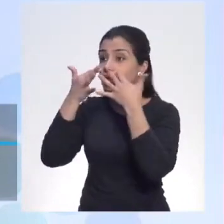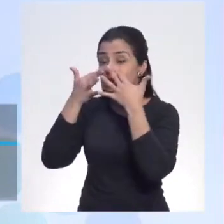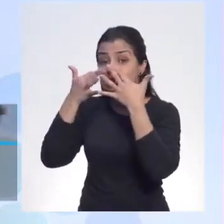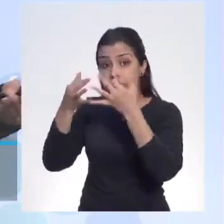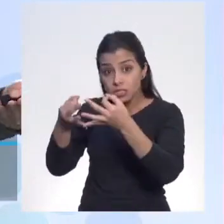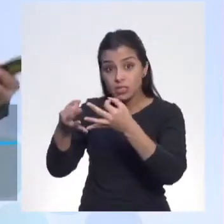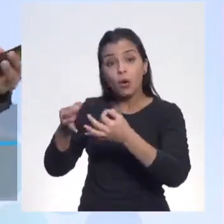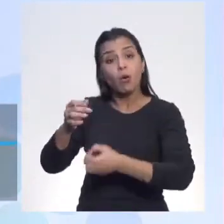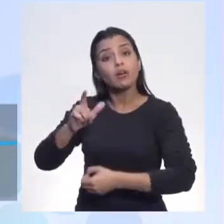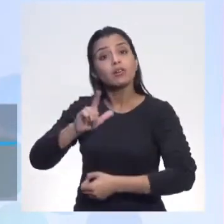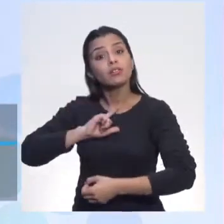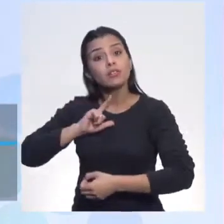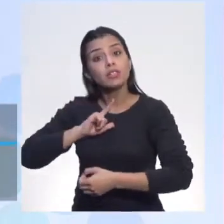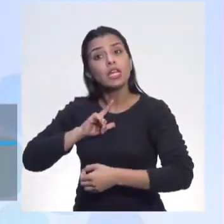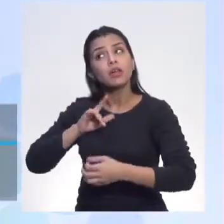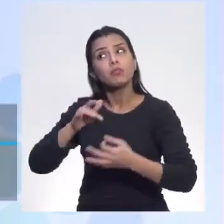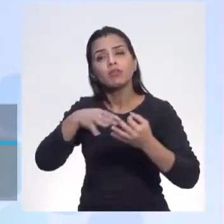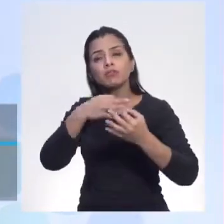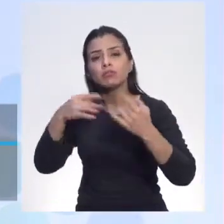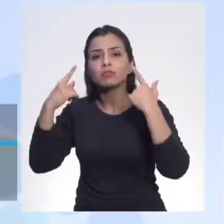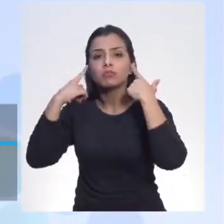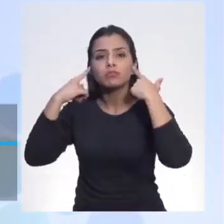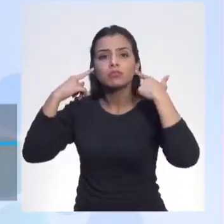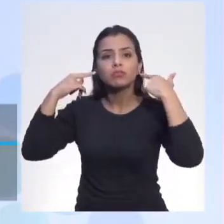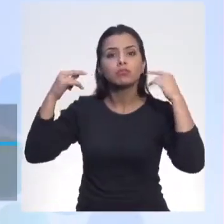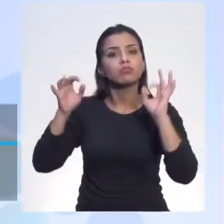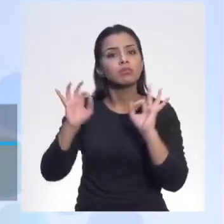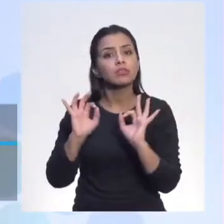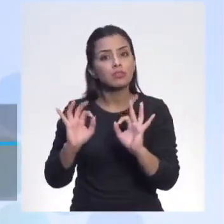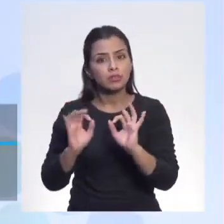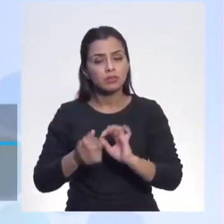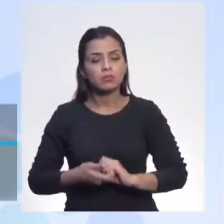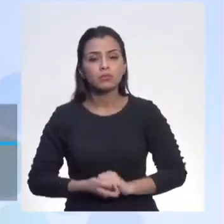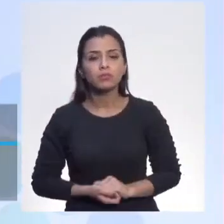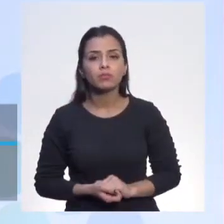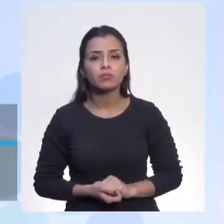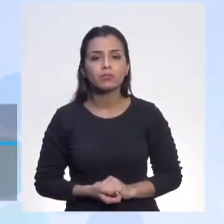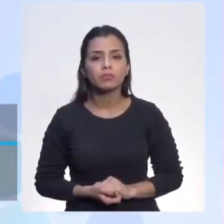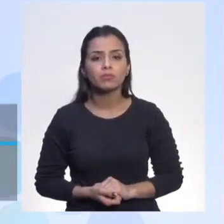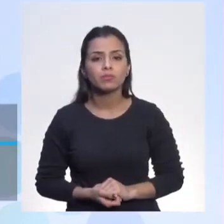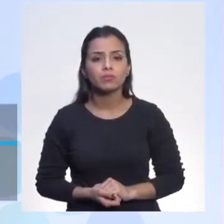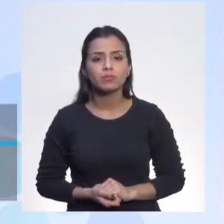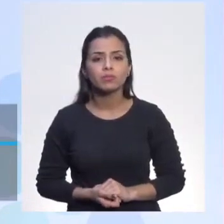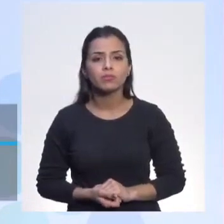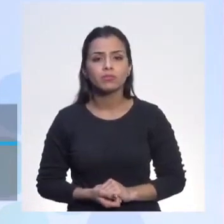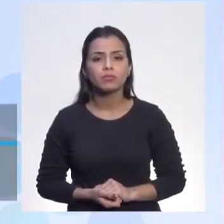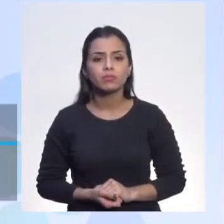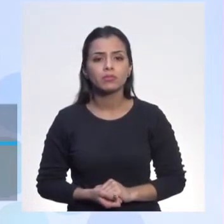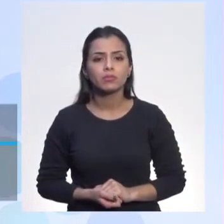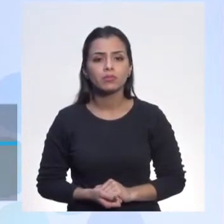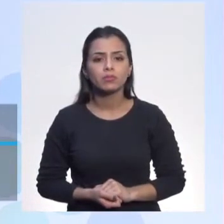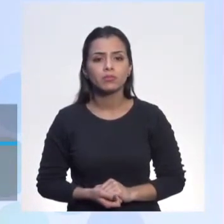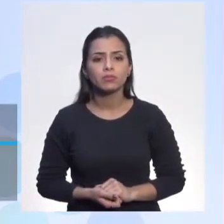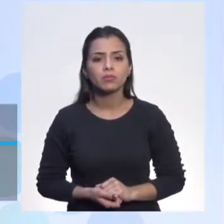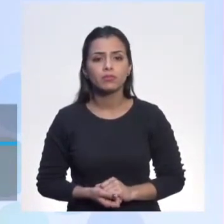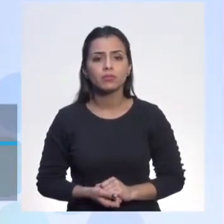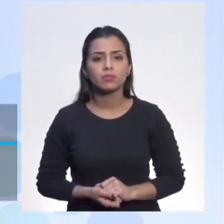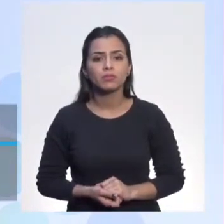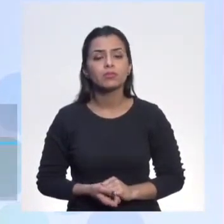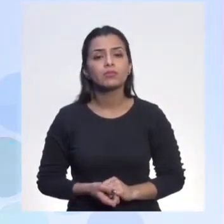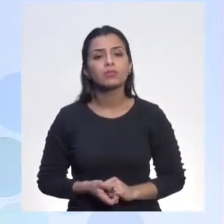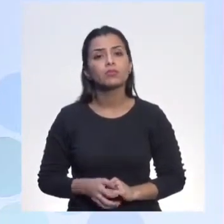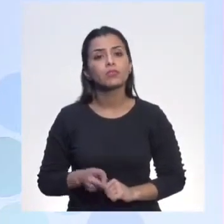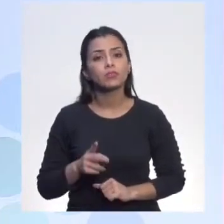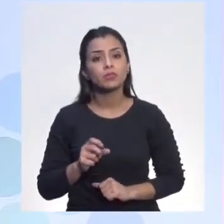uma peça, né, bem tocada, bem conduzida, bem executada. Certo? Olha só, vamos continuar aqui. Então, o